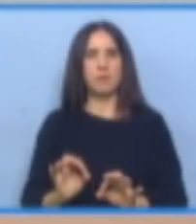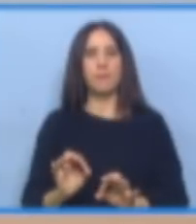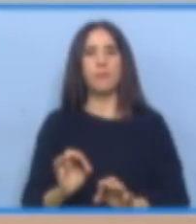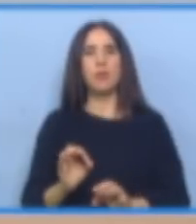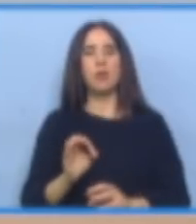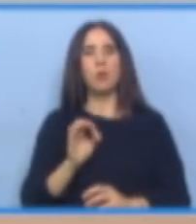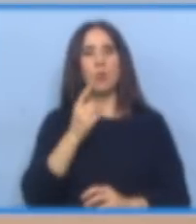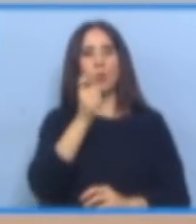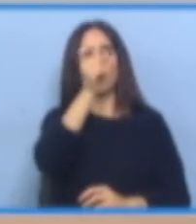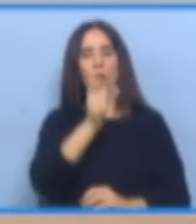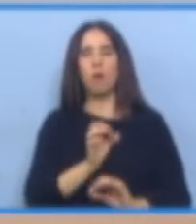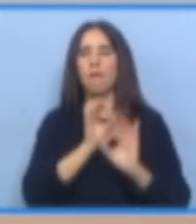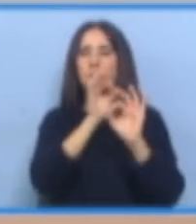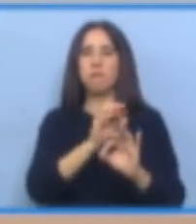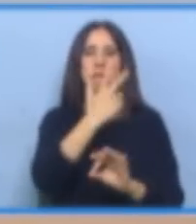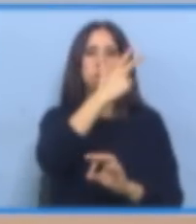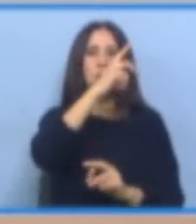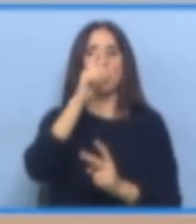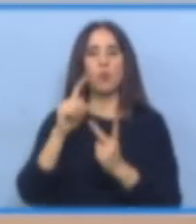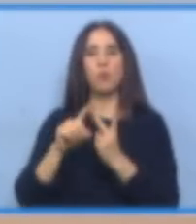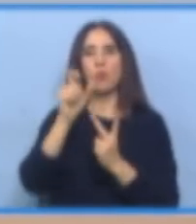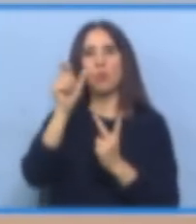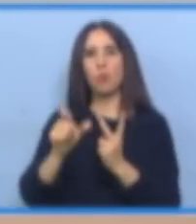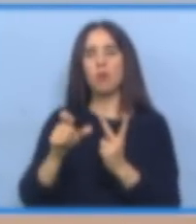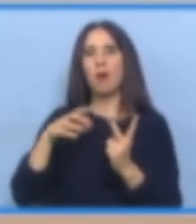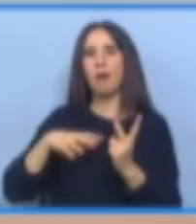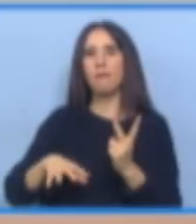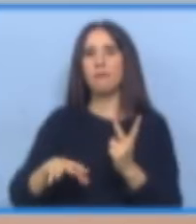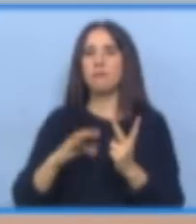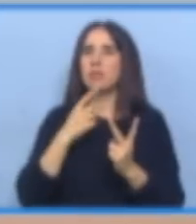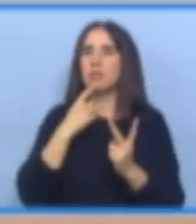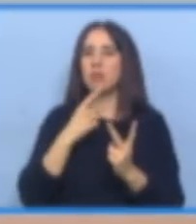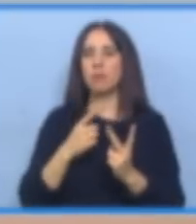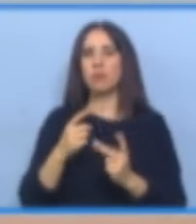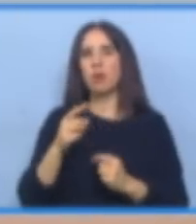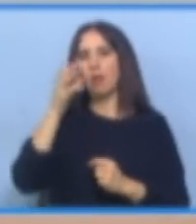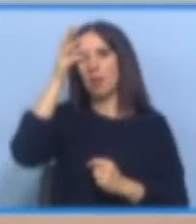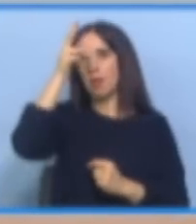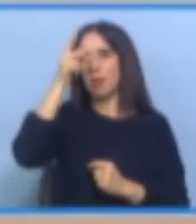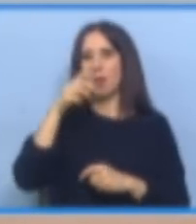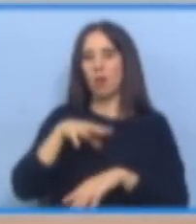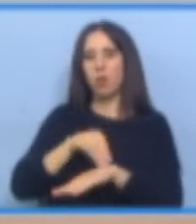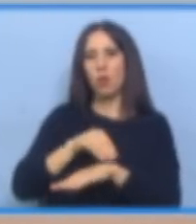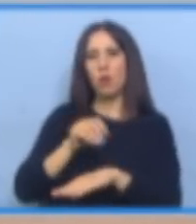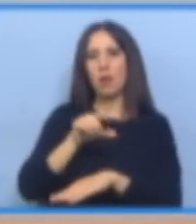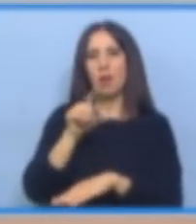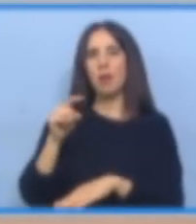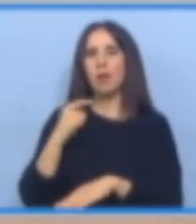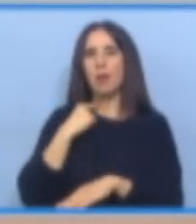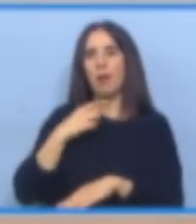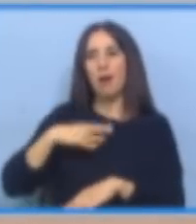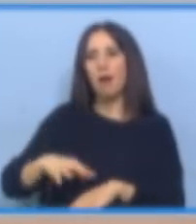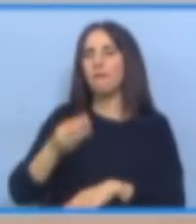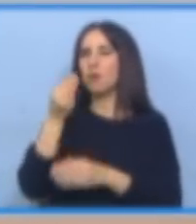serve incondicionalmente, outro que procura, podemos dizer assim, o leite, a lã, a carne para